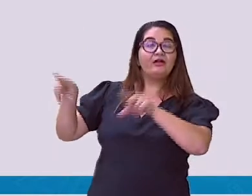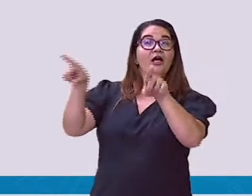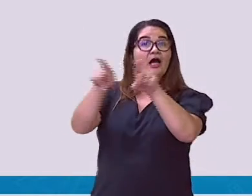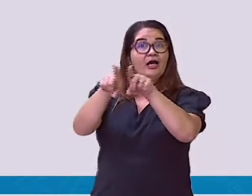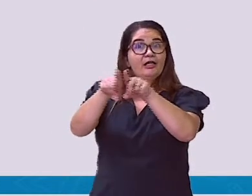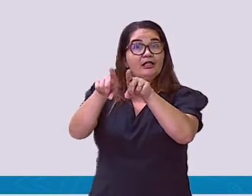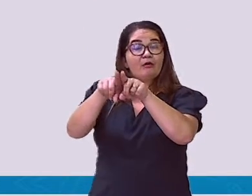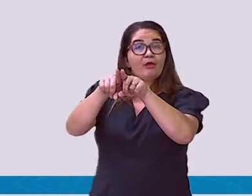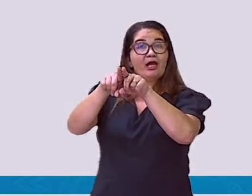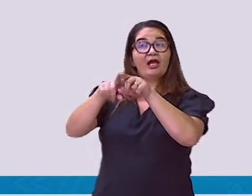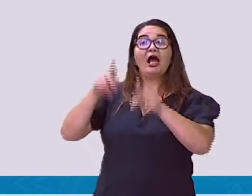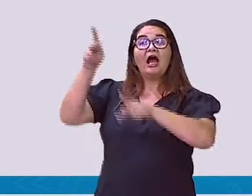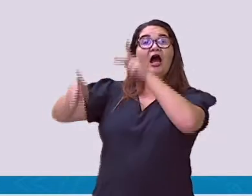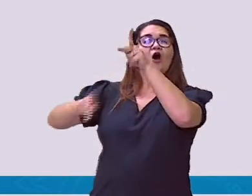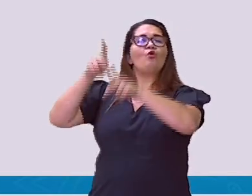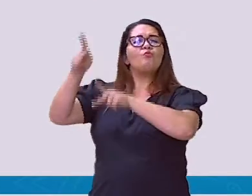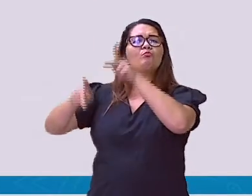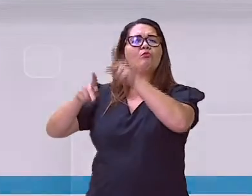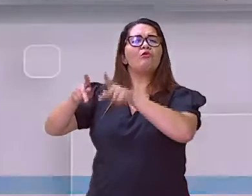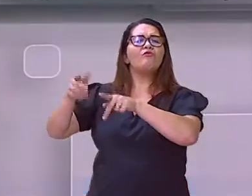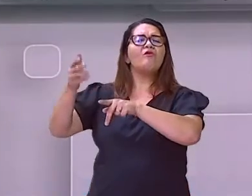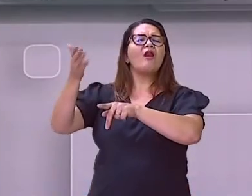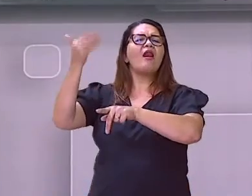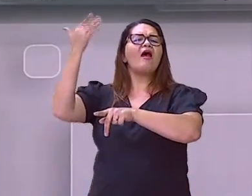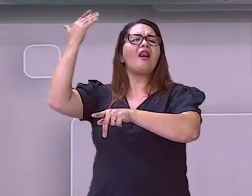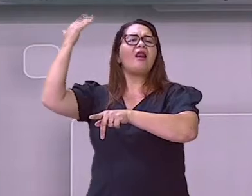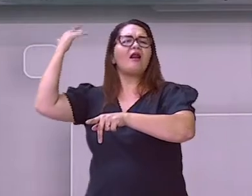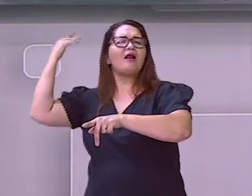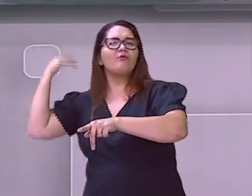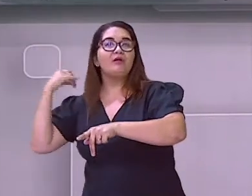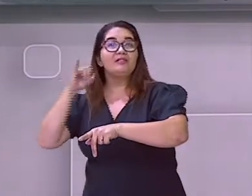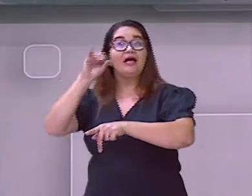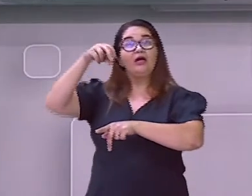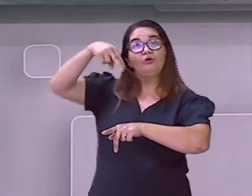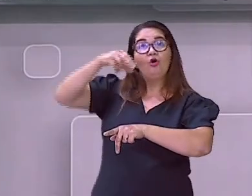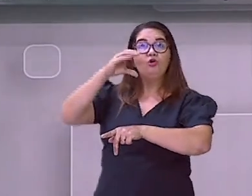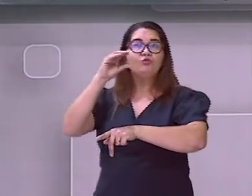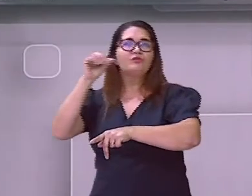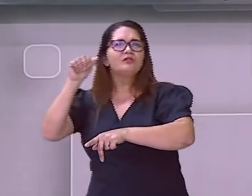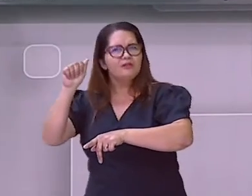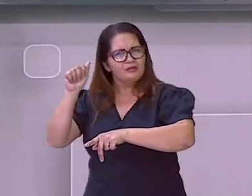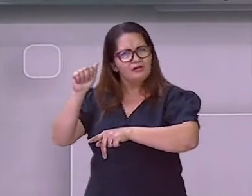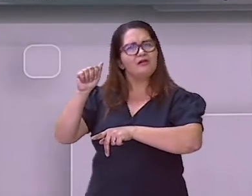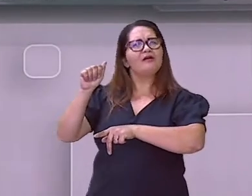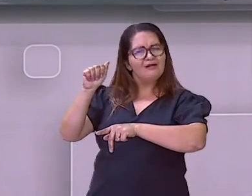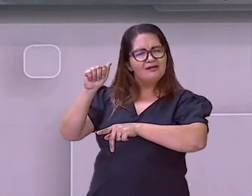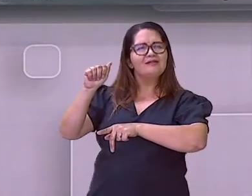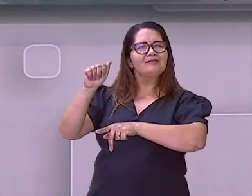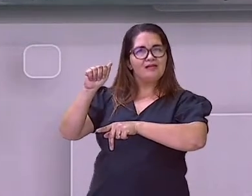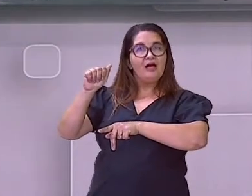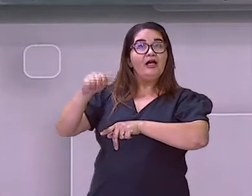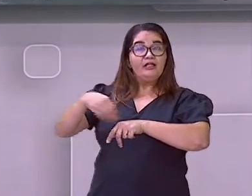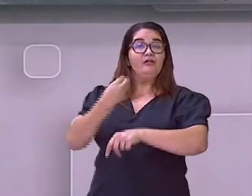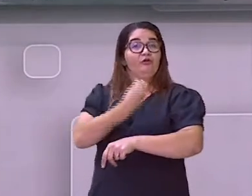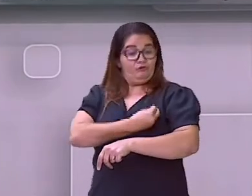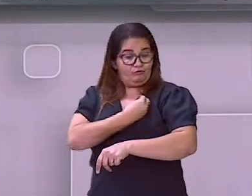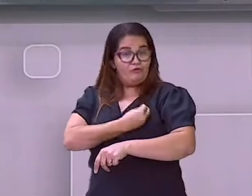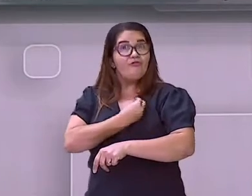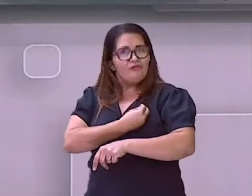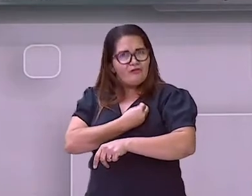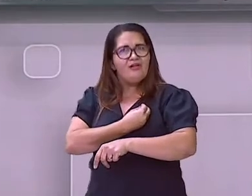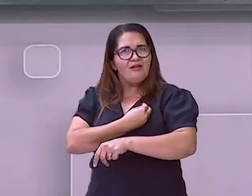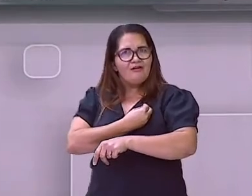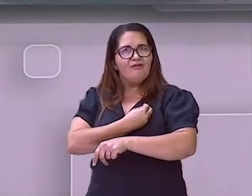a área da Cordilheira dos Andes. Então, é importante a gente conhecer